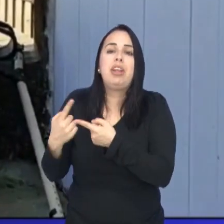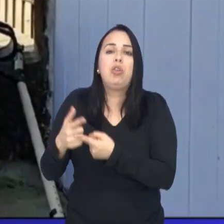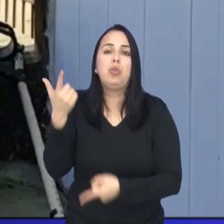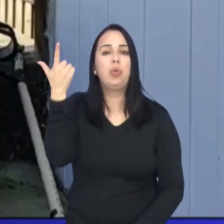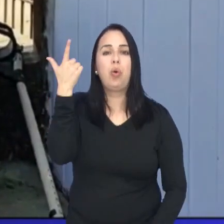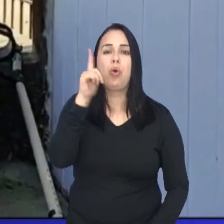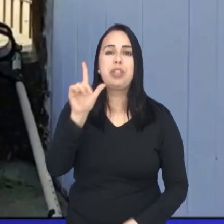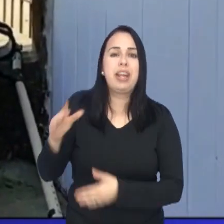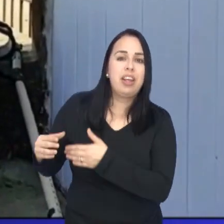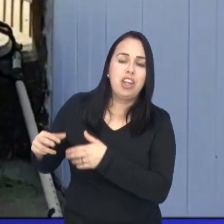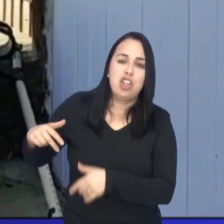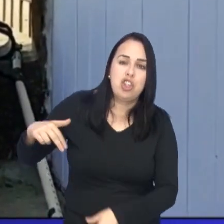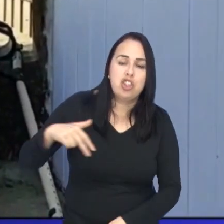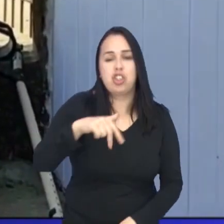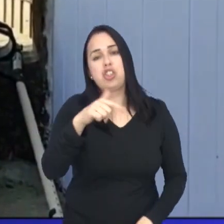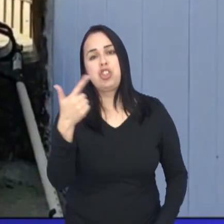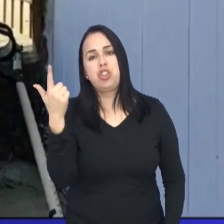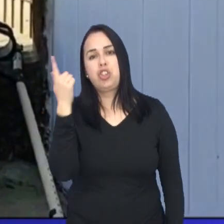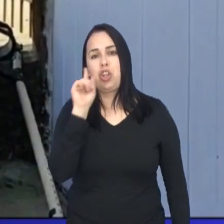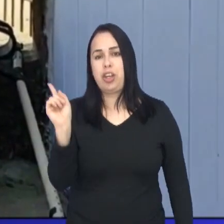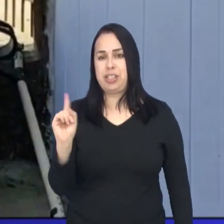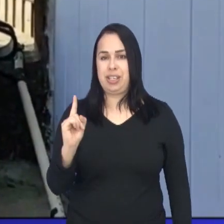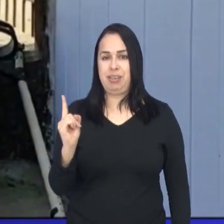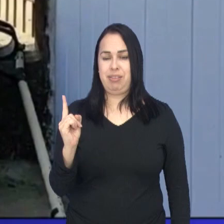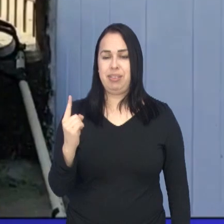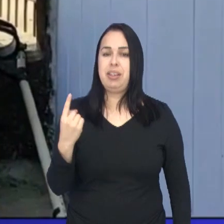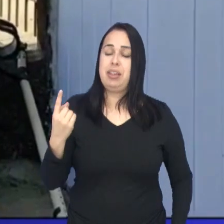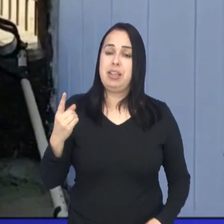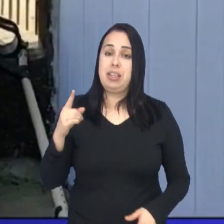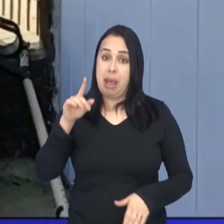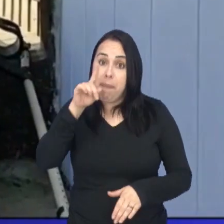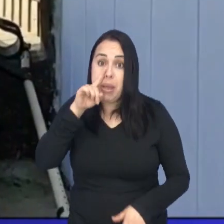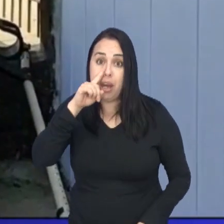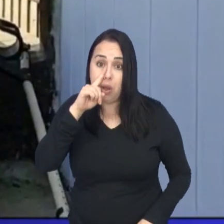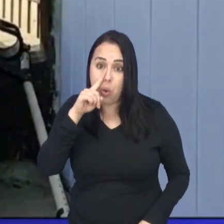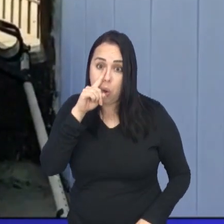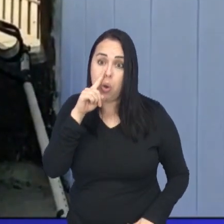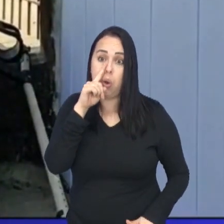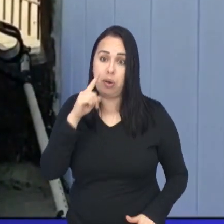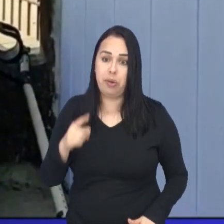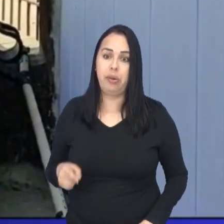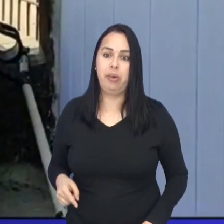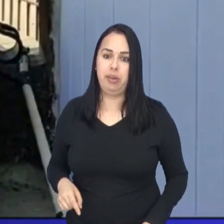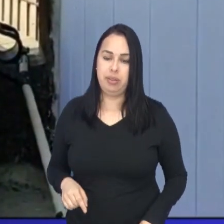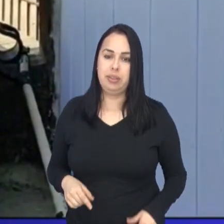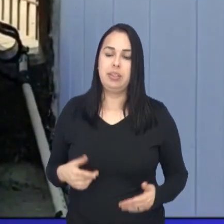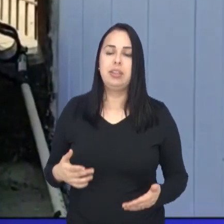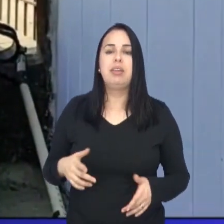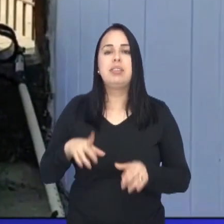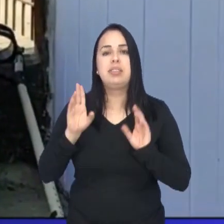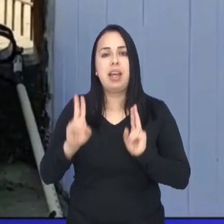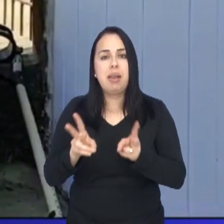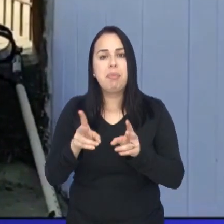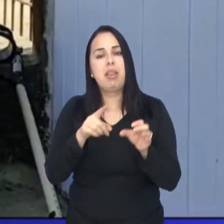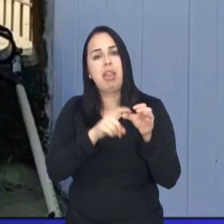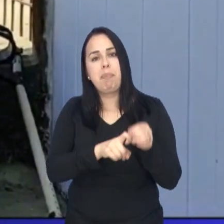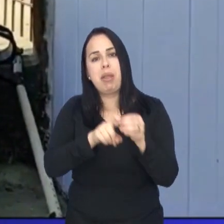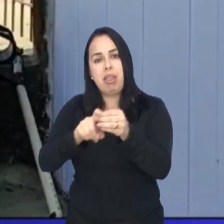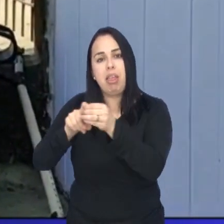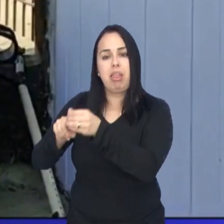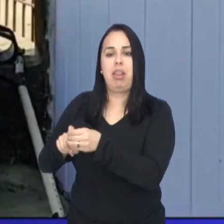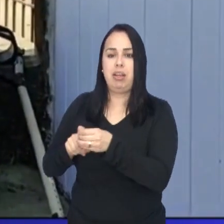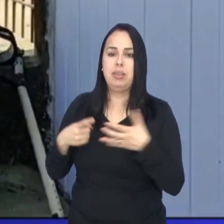o ônibus, que sozinho ele não consegue subir. E para descer também é perigoso. Tem hora que deslancha a cadeira de roda. Então fica dependendo das pessoas. Chuva também.